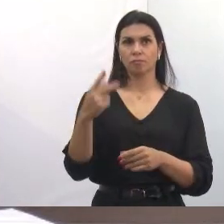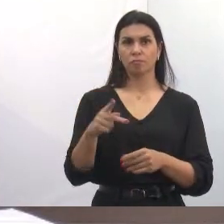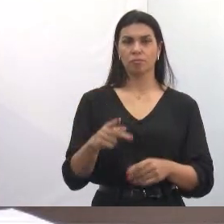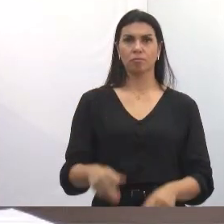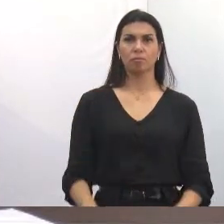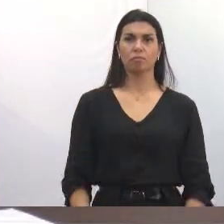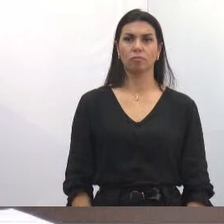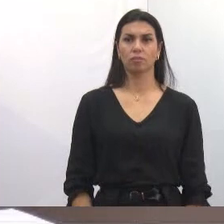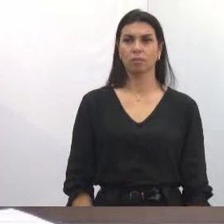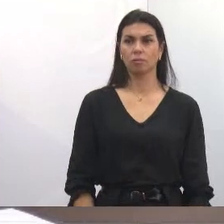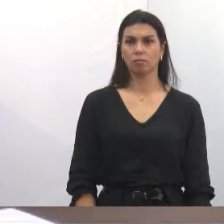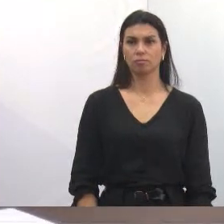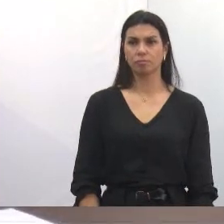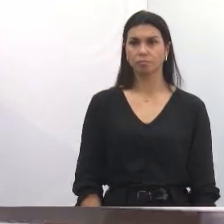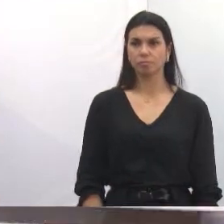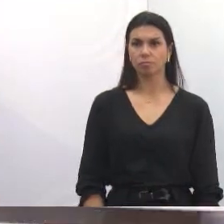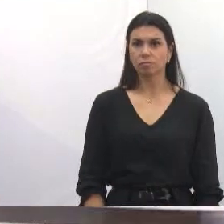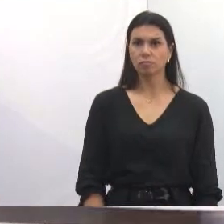vereadores.